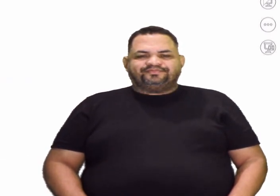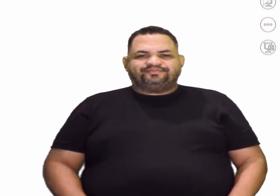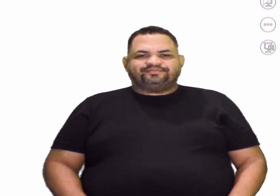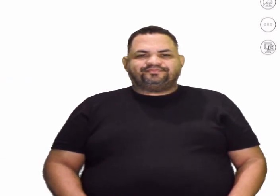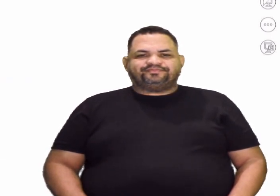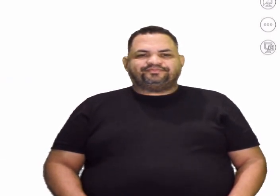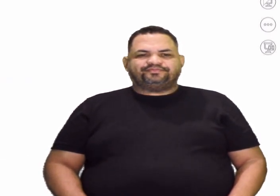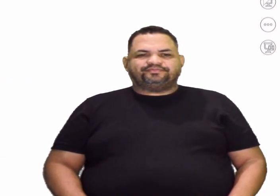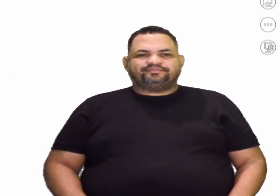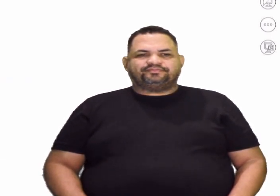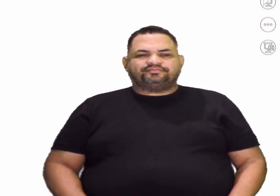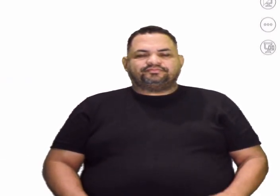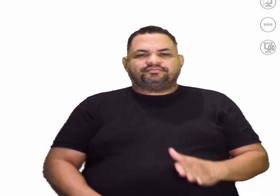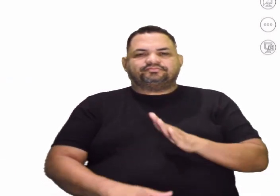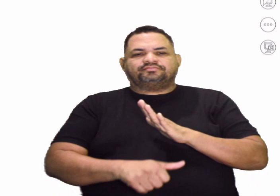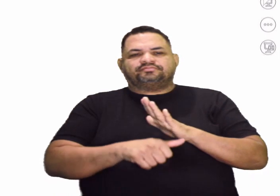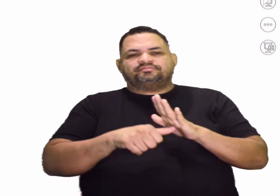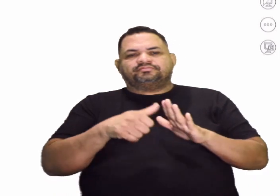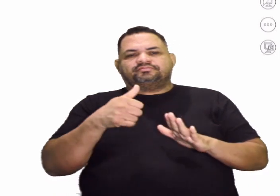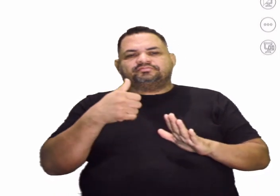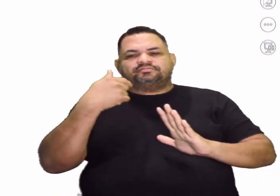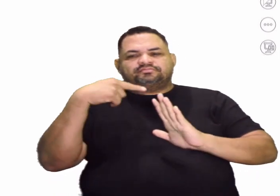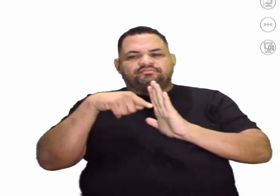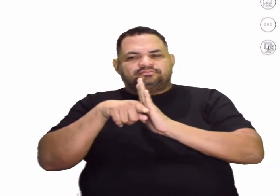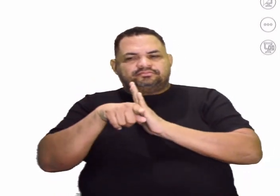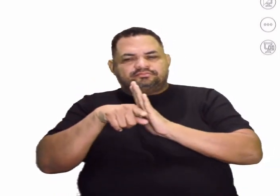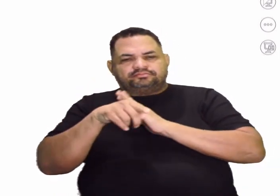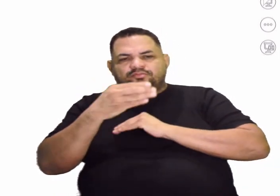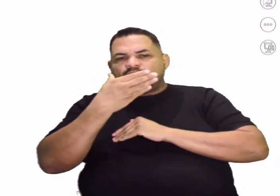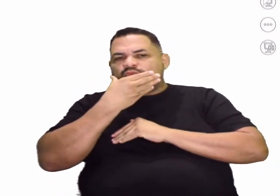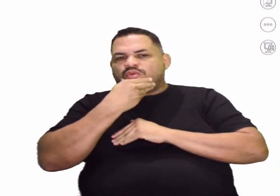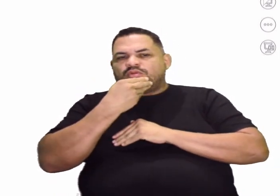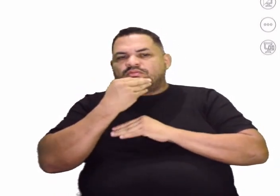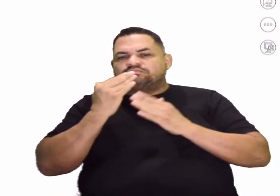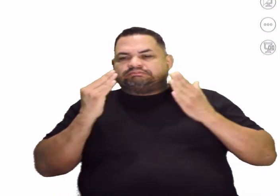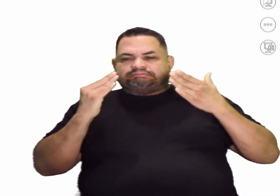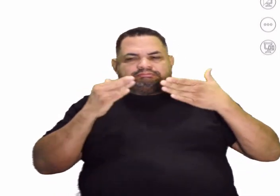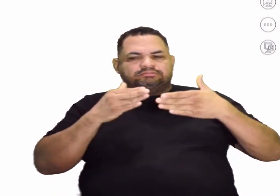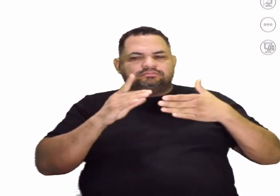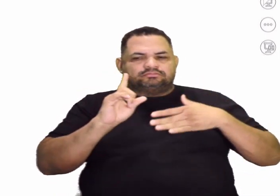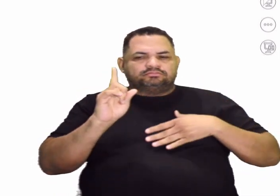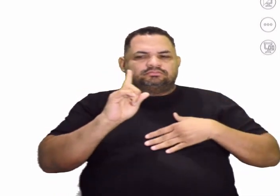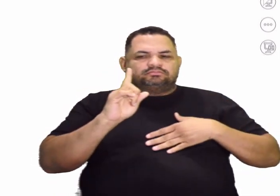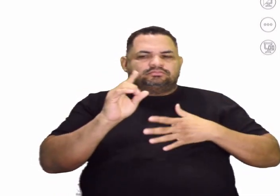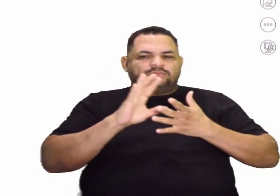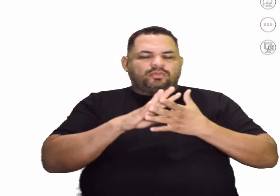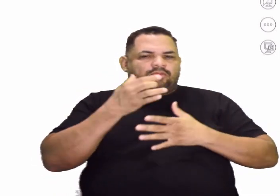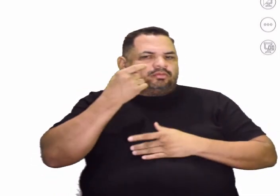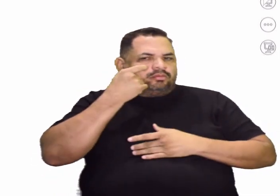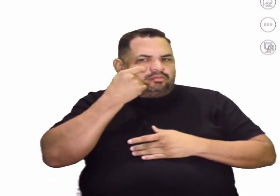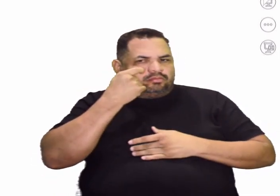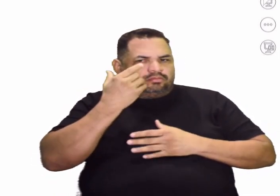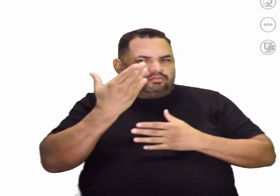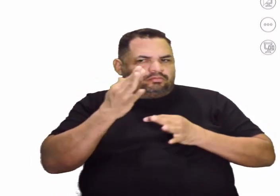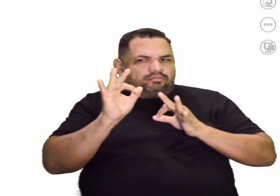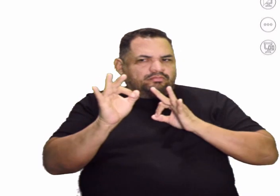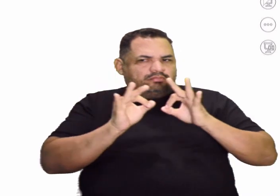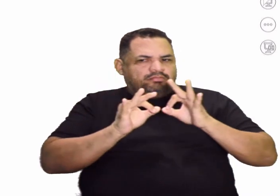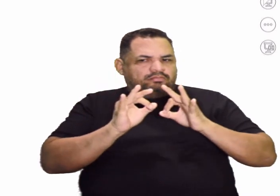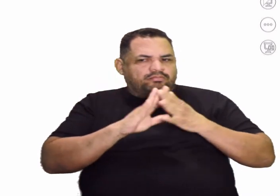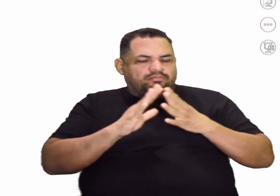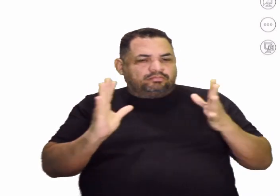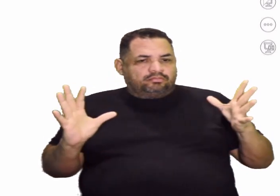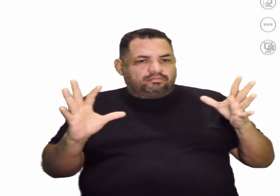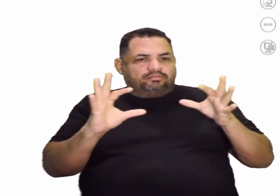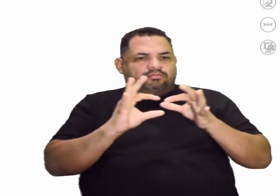Aí, ó, o primeiro que analisou, gente, ele não focou muito, né, na questão do humanismo, mas eles